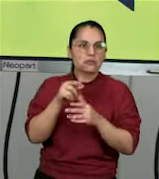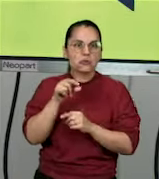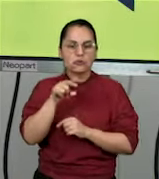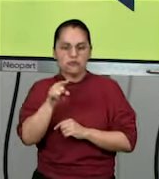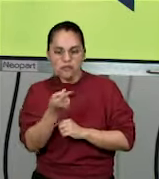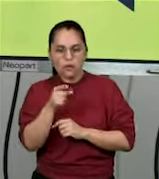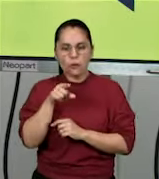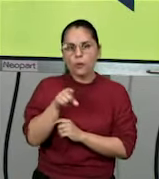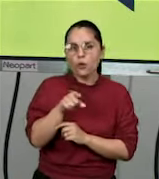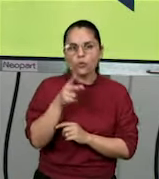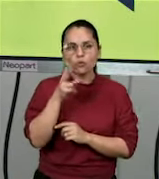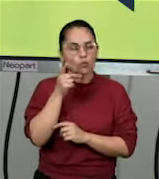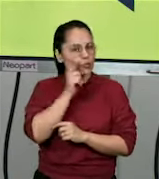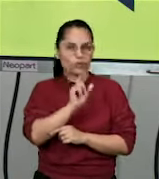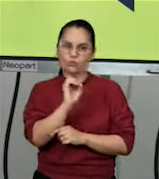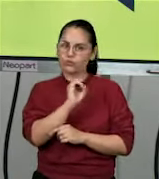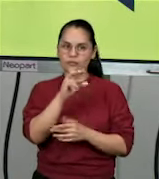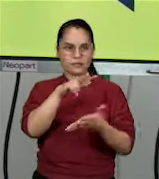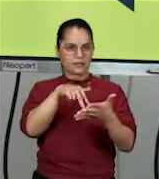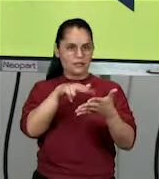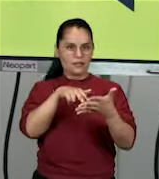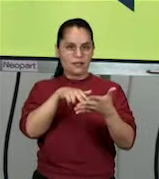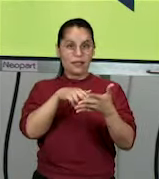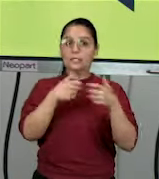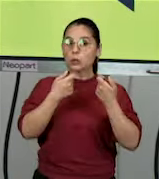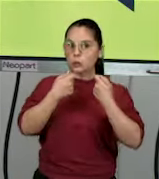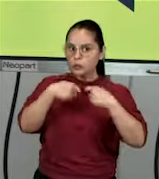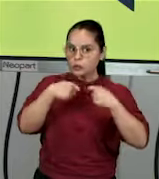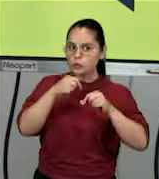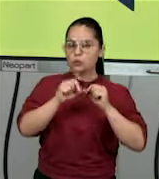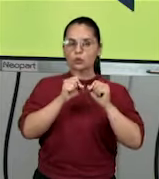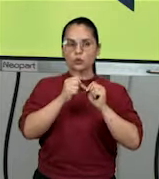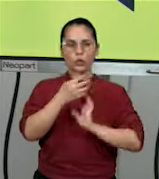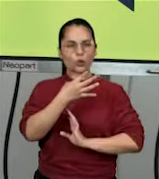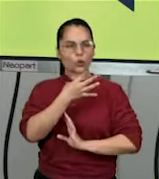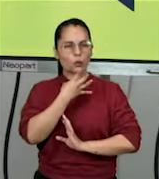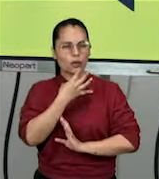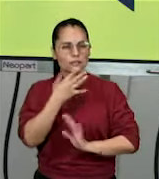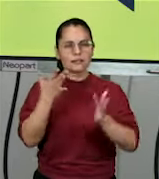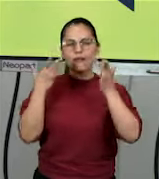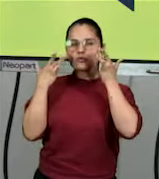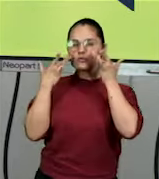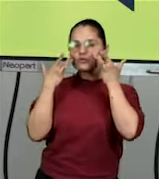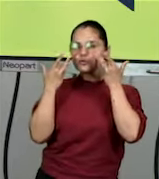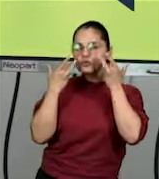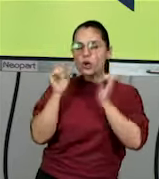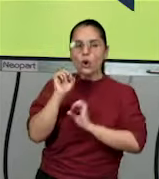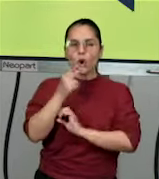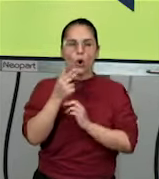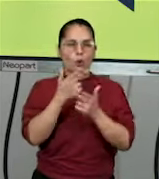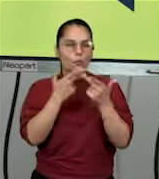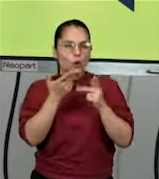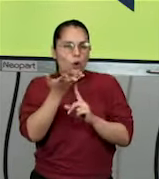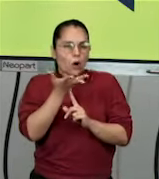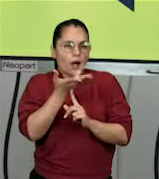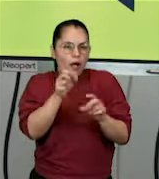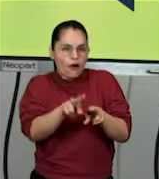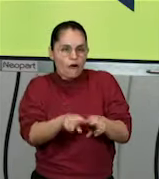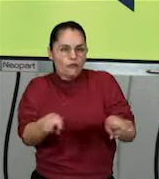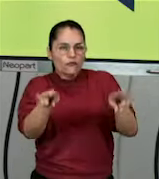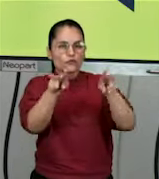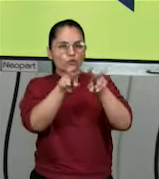Eu não consigo ler um texto. Então, conhecer uma obra, conhecer uma peça teatral ou uma obra de artes visuais, uma